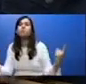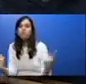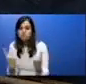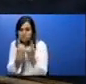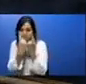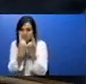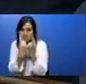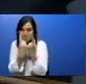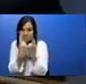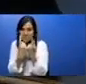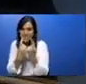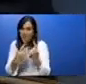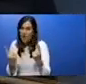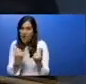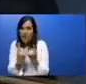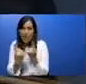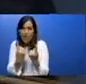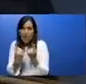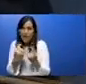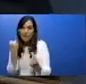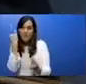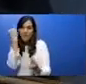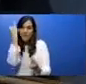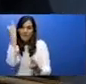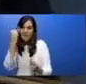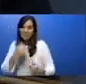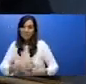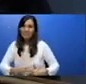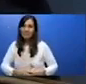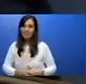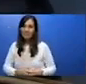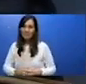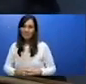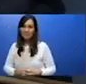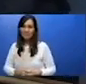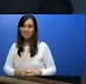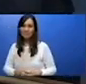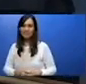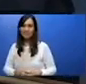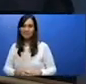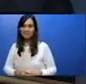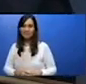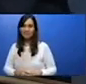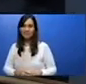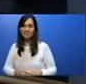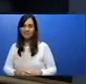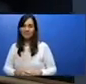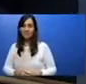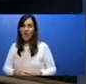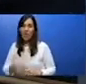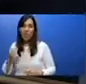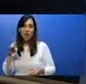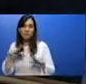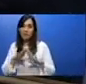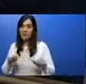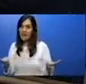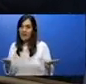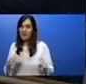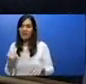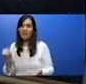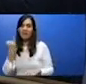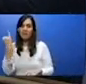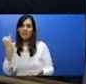que Leonardo relatou que as duas coisas caminhavam juntas, ligadas, né? Ele não conseguia ver separadamente.